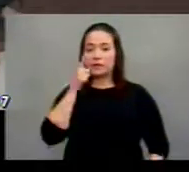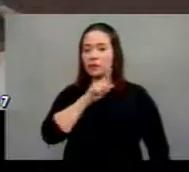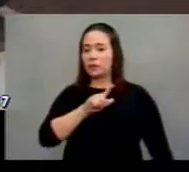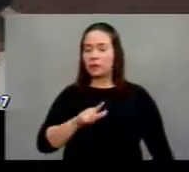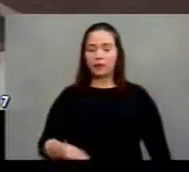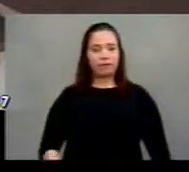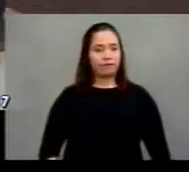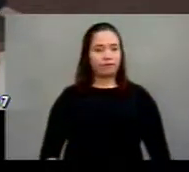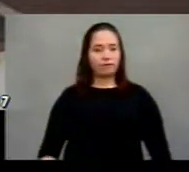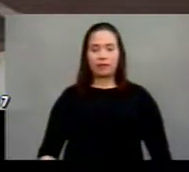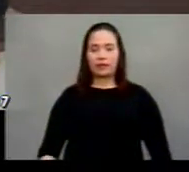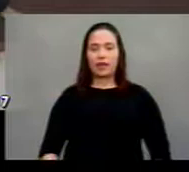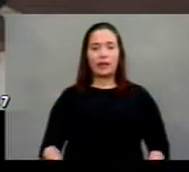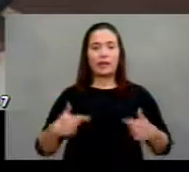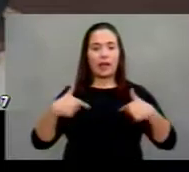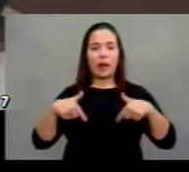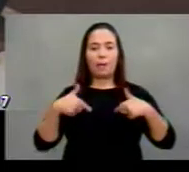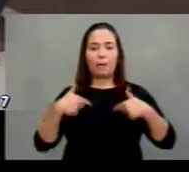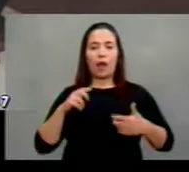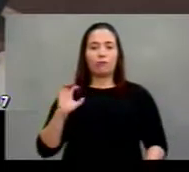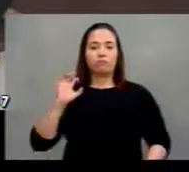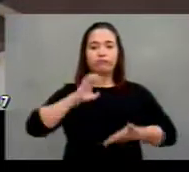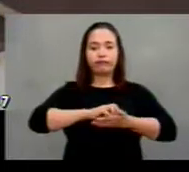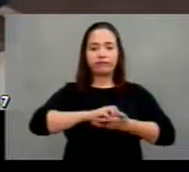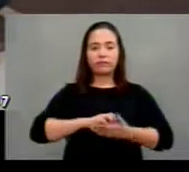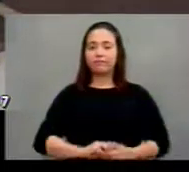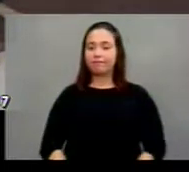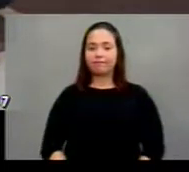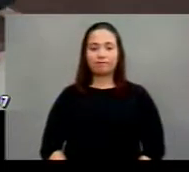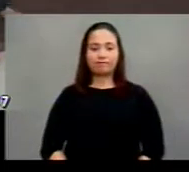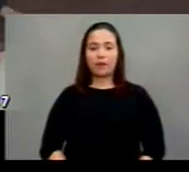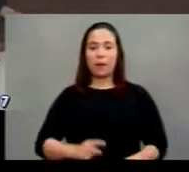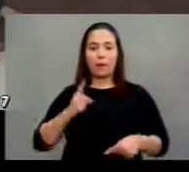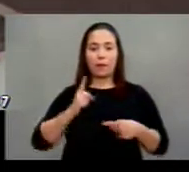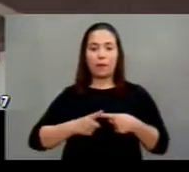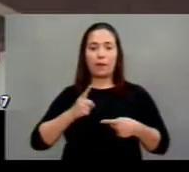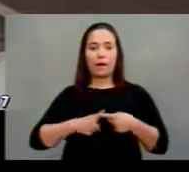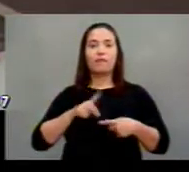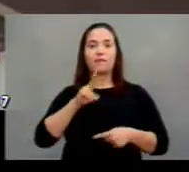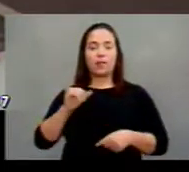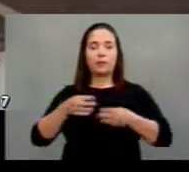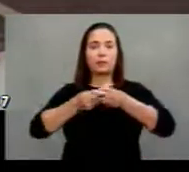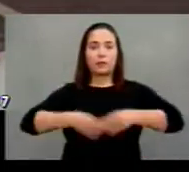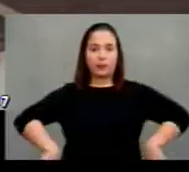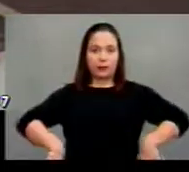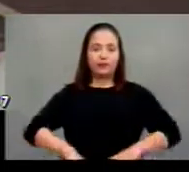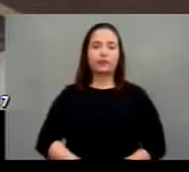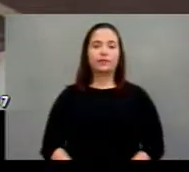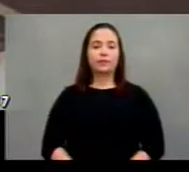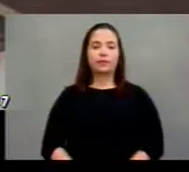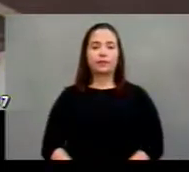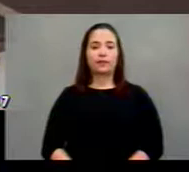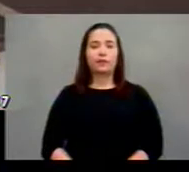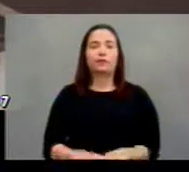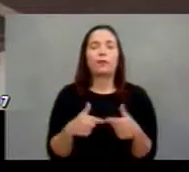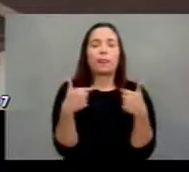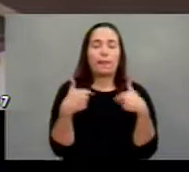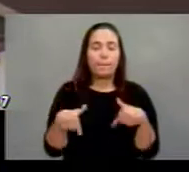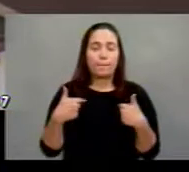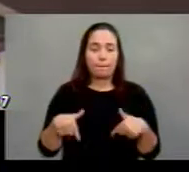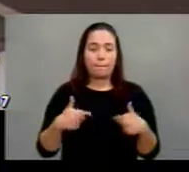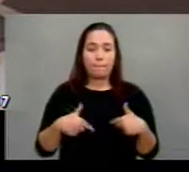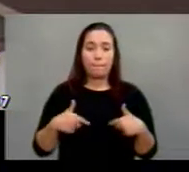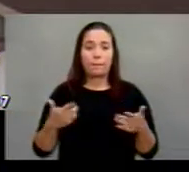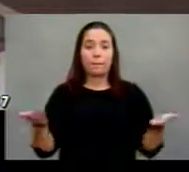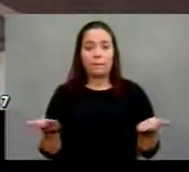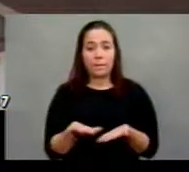conseguir formalizar vínculo, porque ele vai viver precariado. O trabalho intermitente. Agora